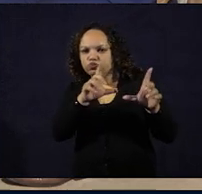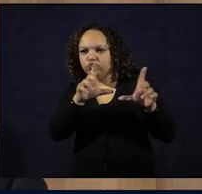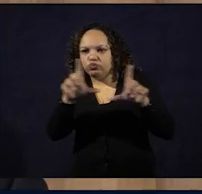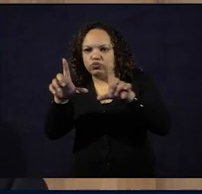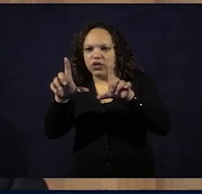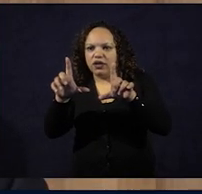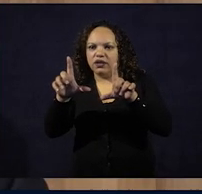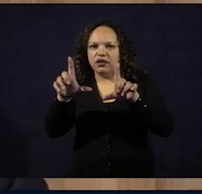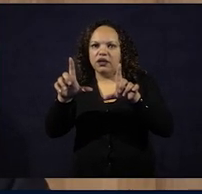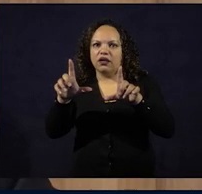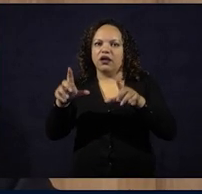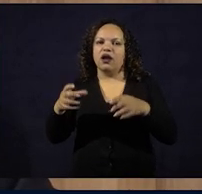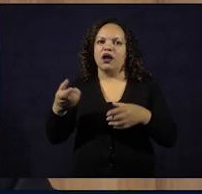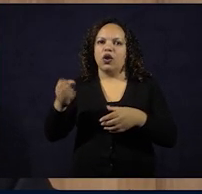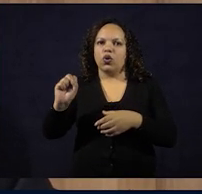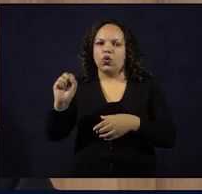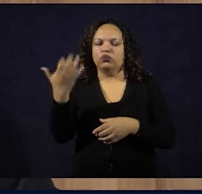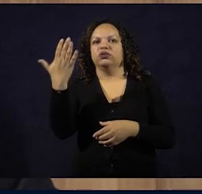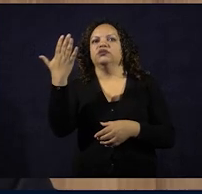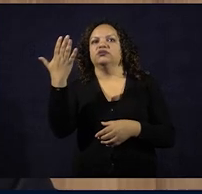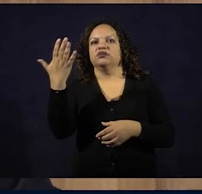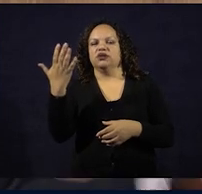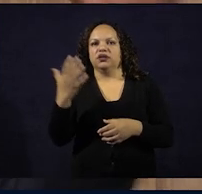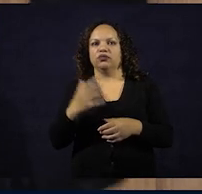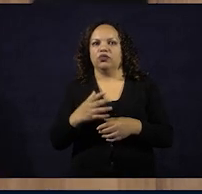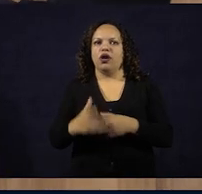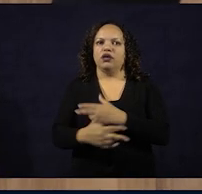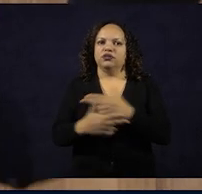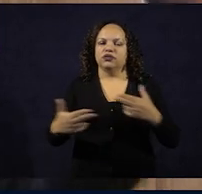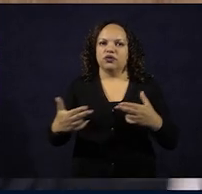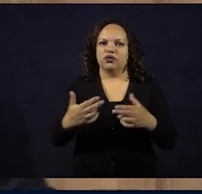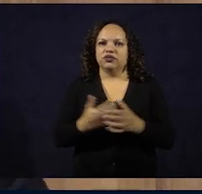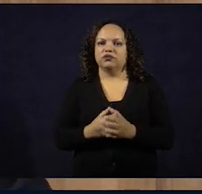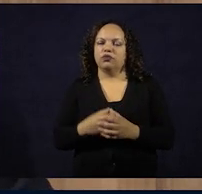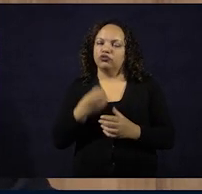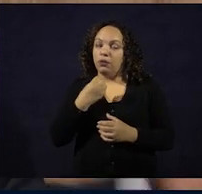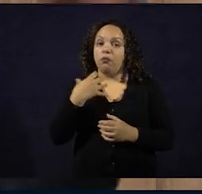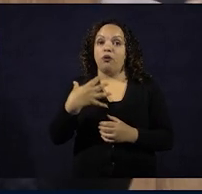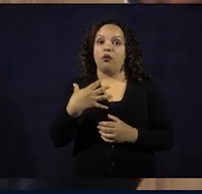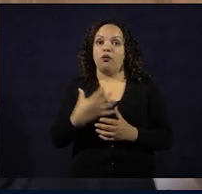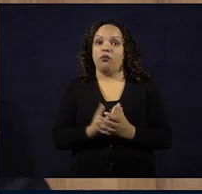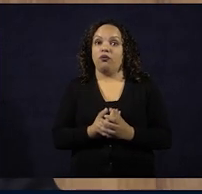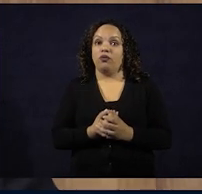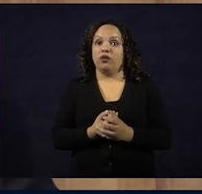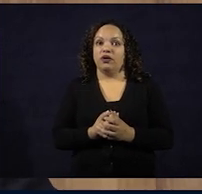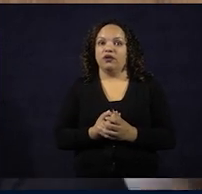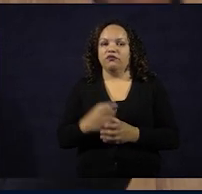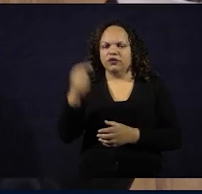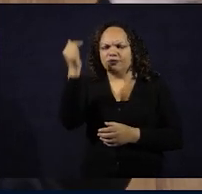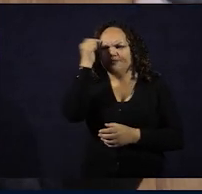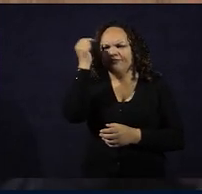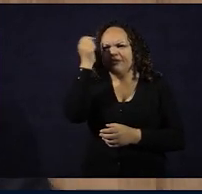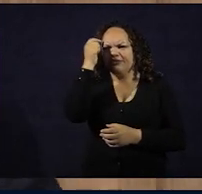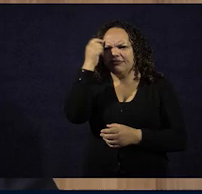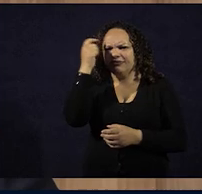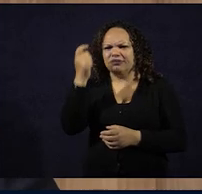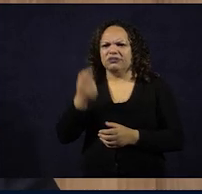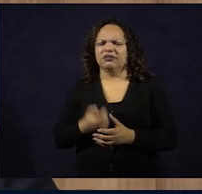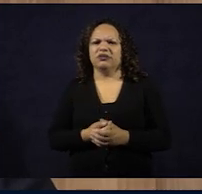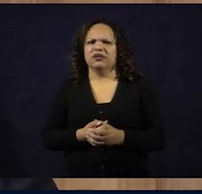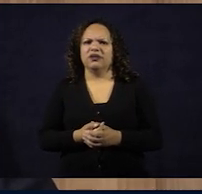a gente pensar né como empresário né pode estar muito bom isso nos faz pensar se é